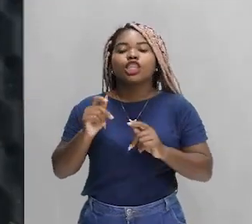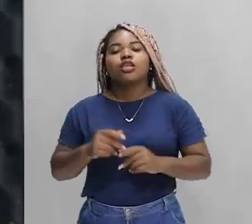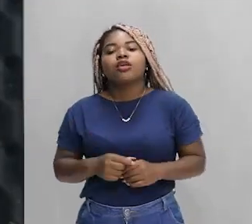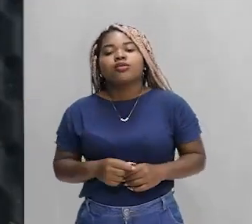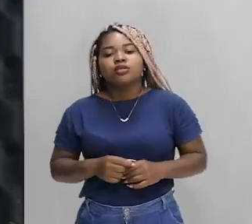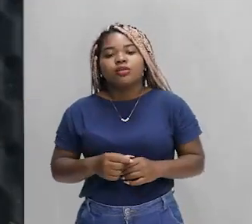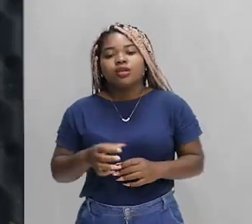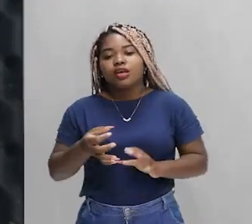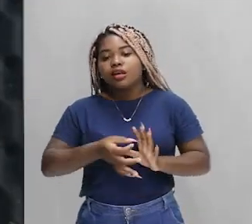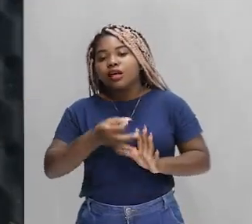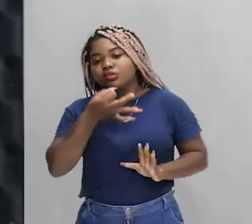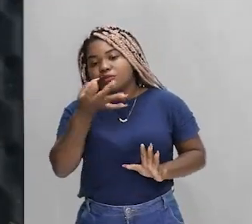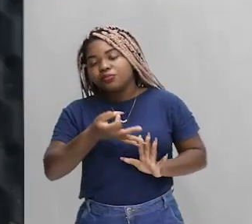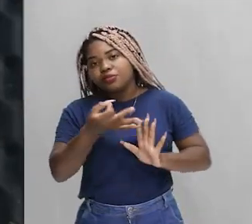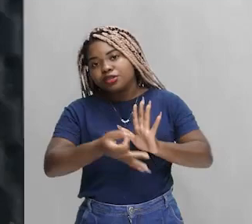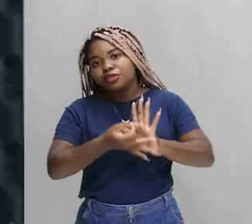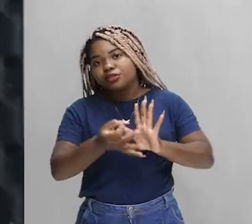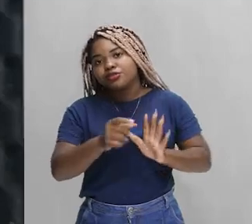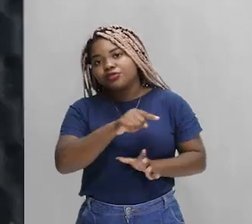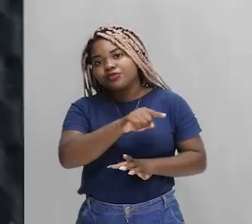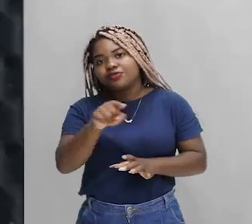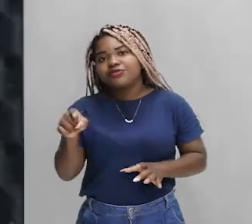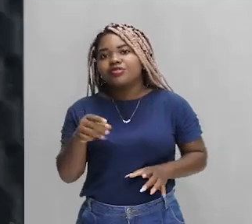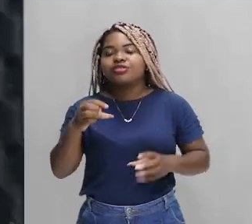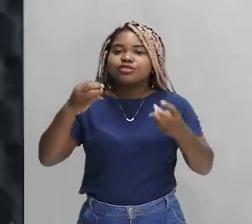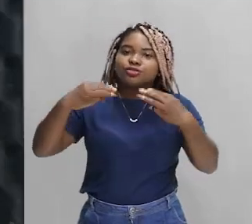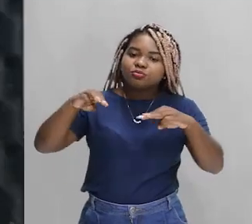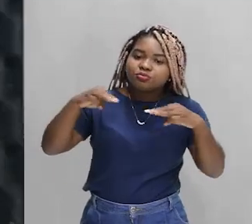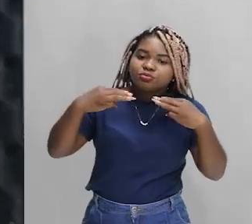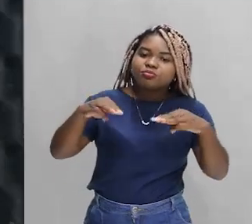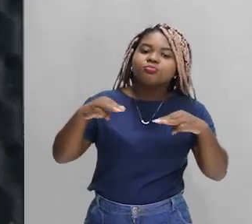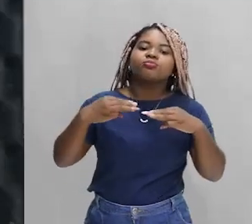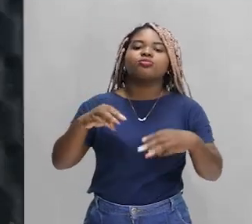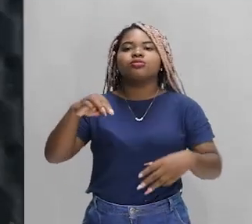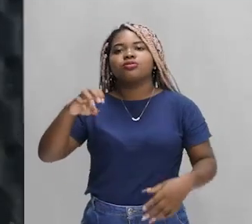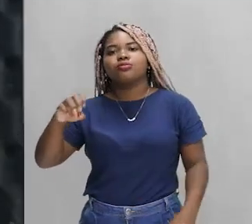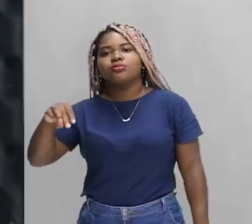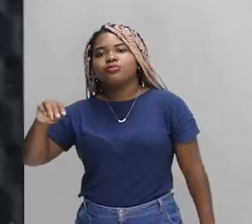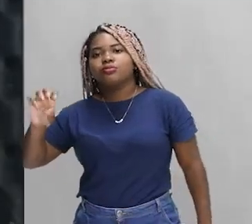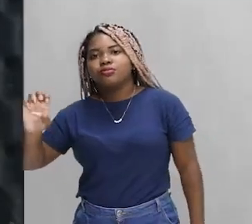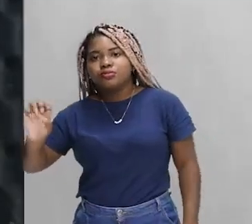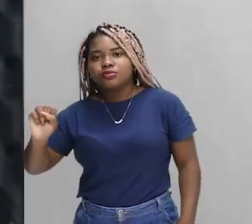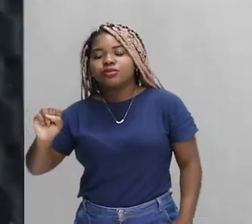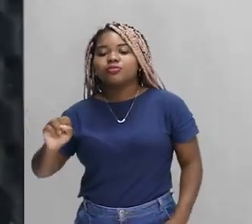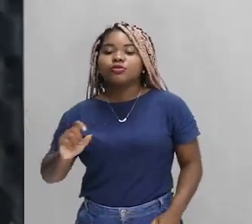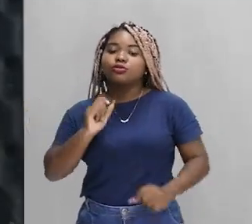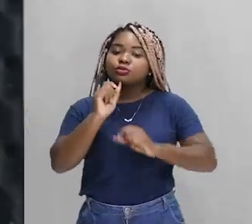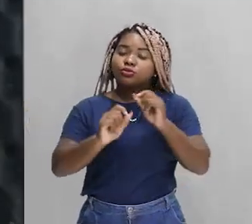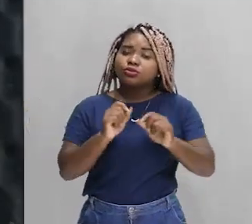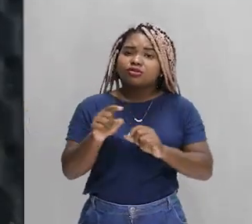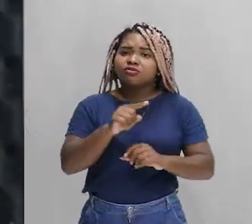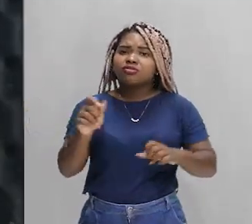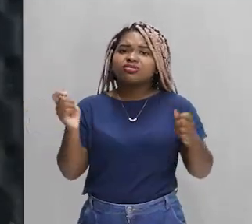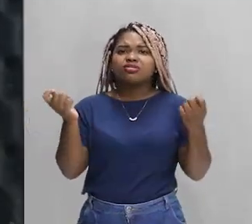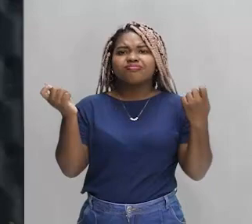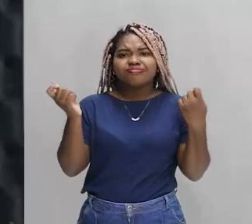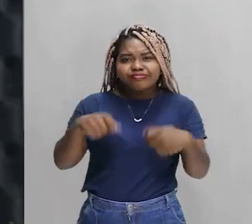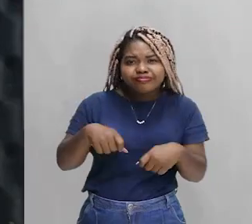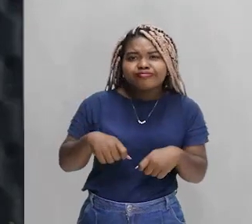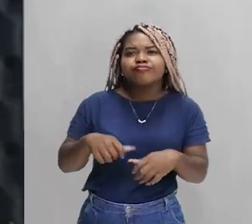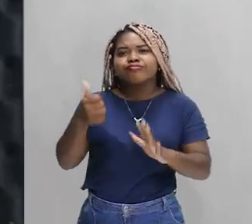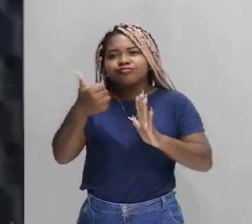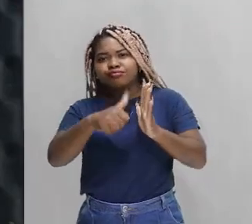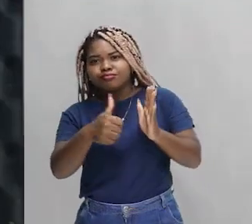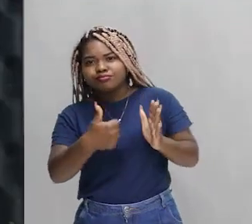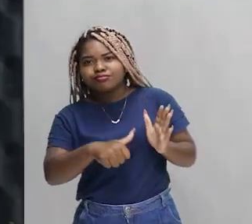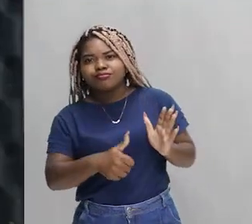música, de conto, de memes, o que vocês gostariam de ver analisado aqui sintaticamente ou